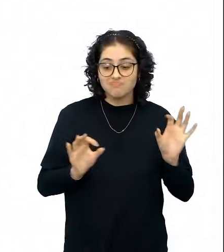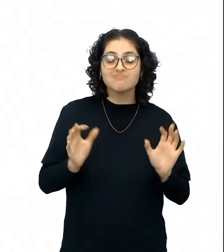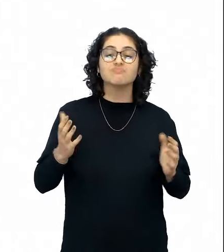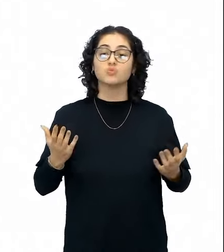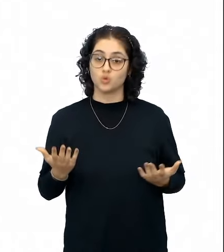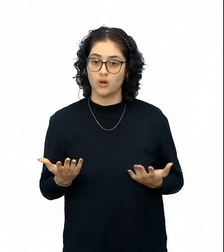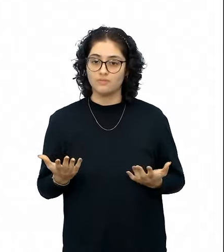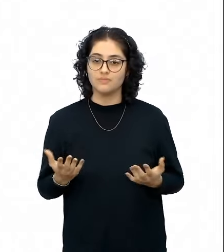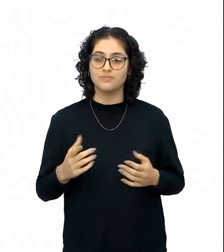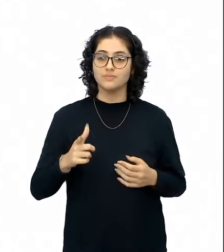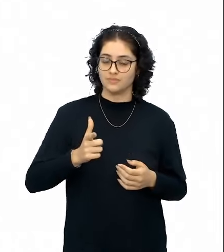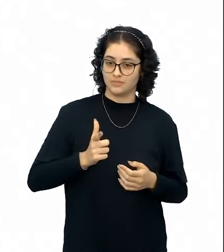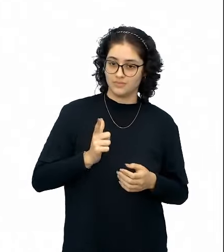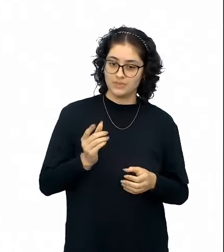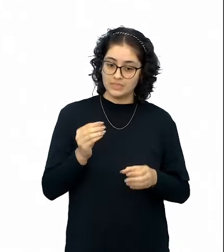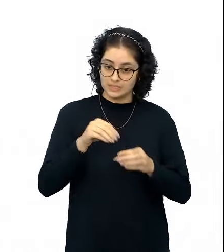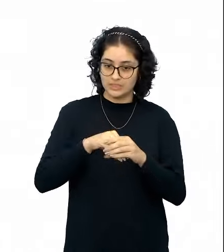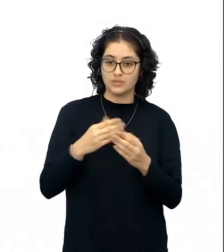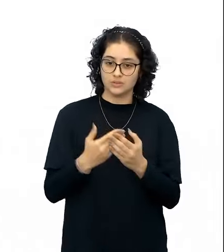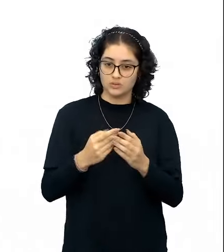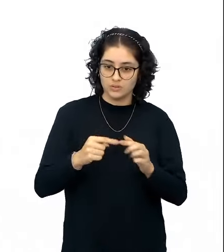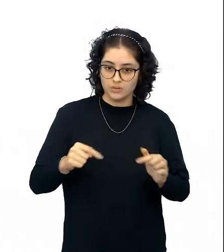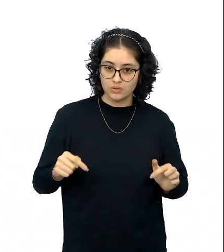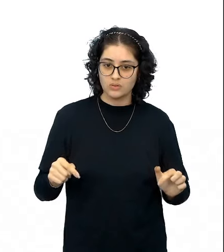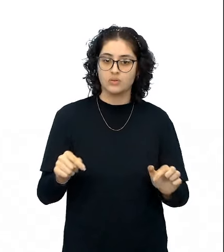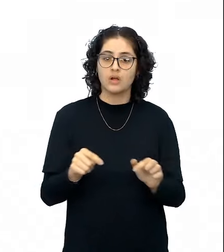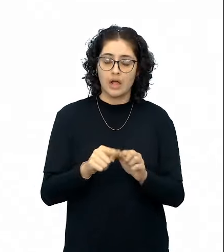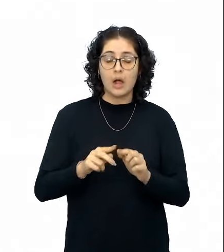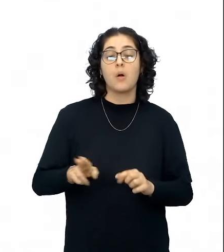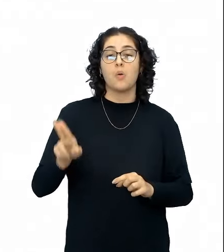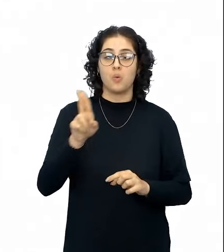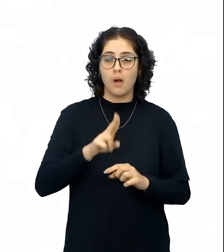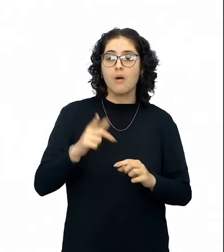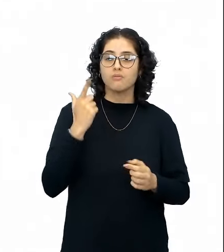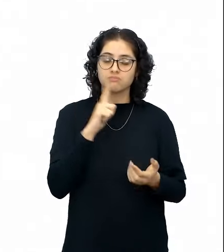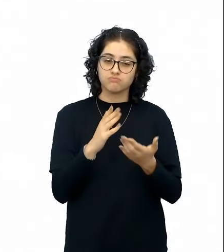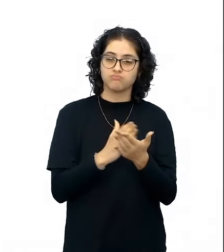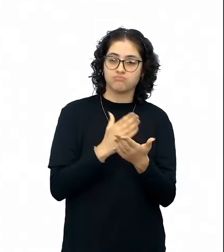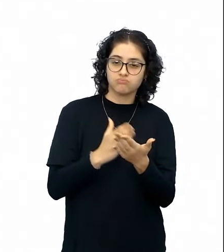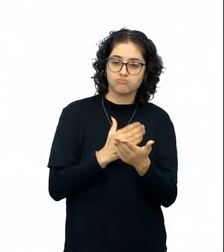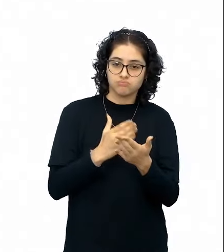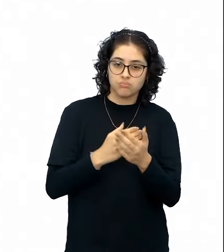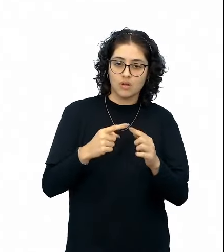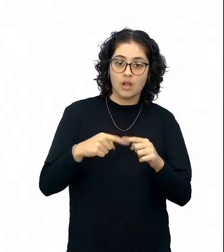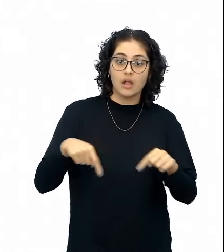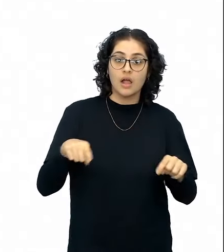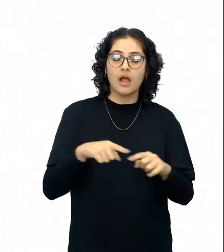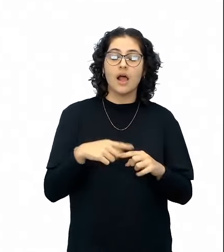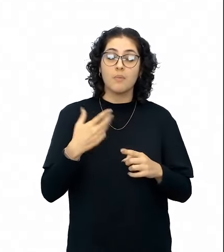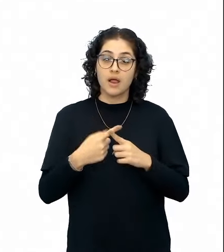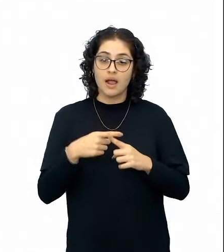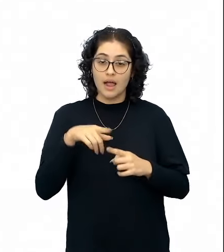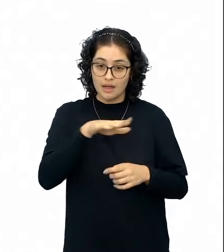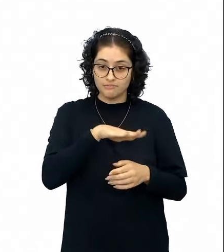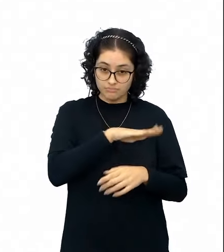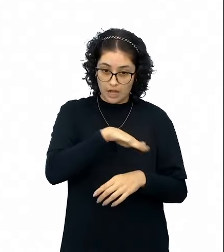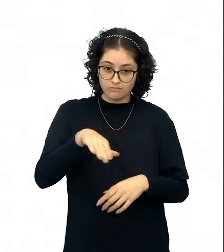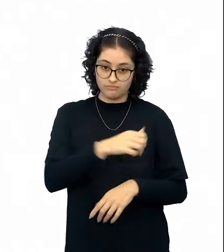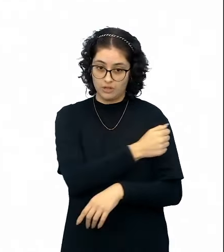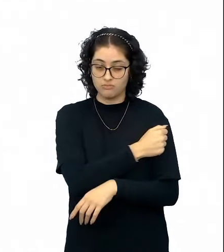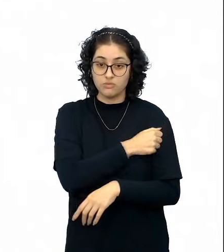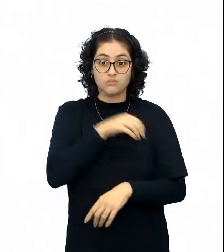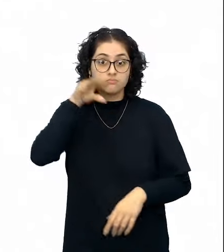momento dá para utilizar muito a sala de leitura. Tá? Os alunos são muito curiosos a respeito disso. Dá para colocar um